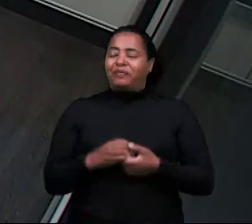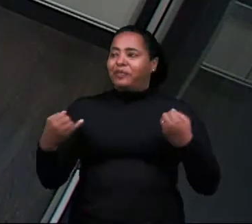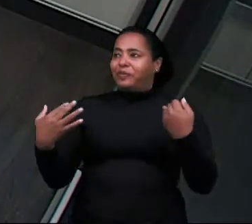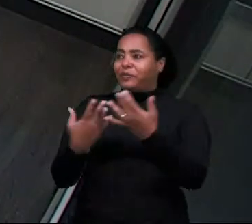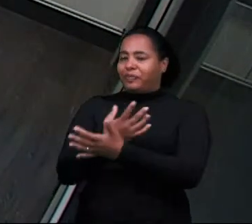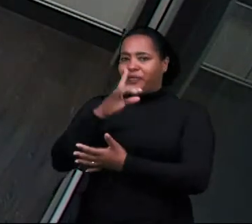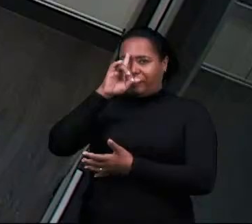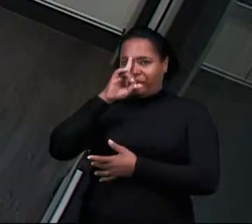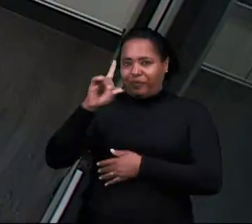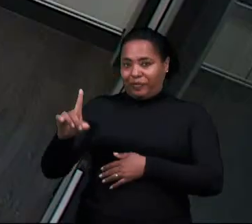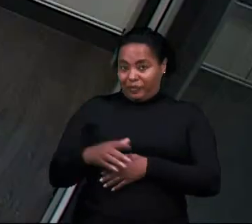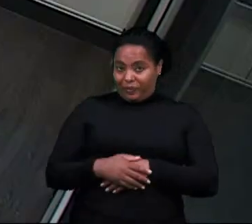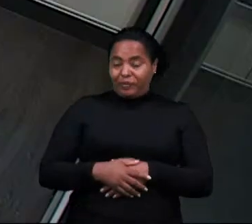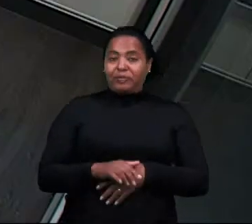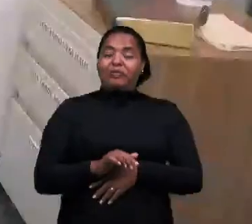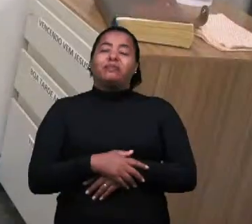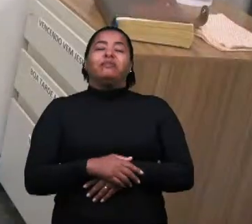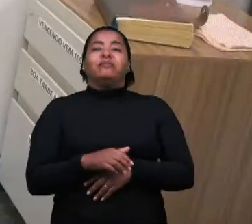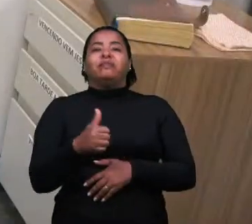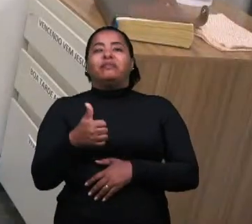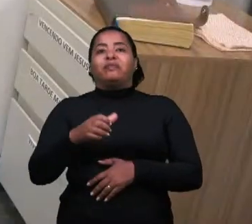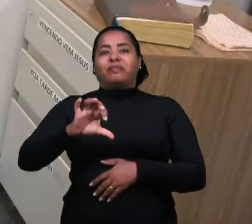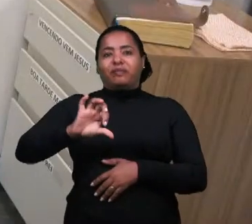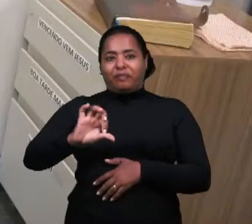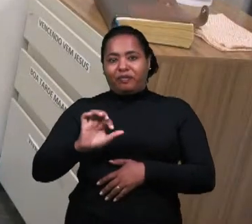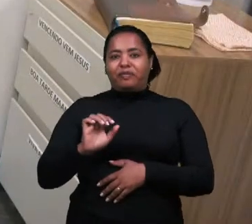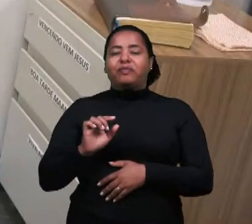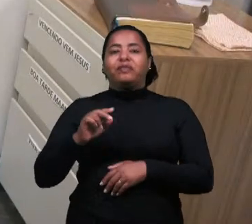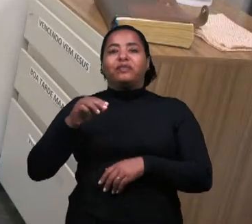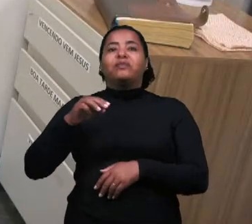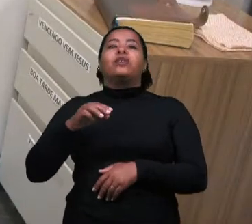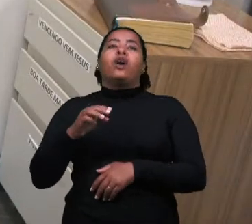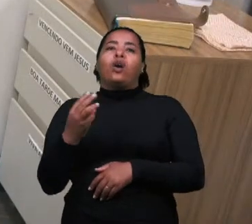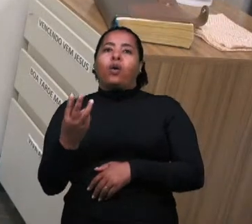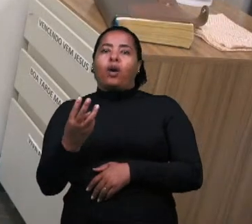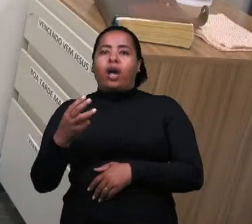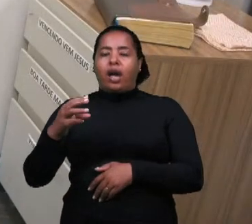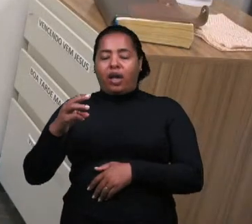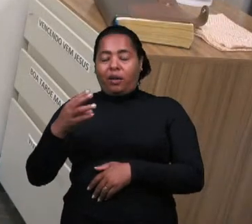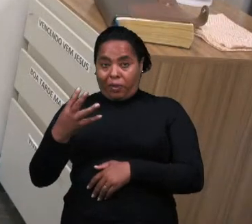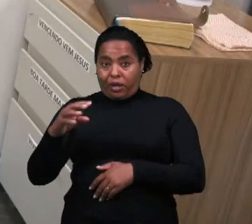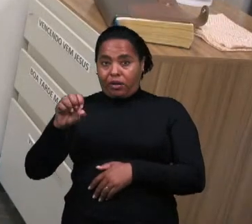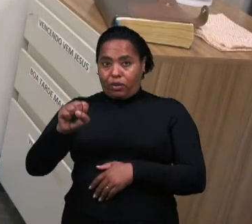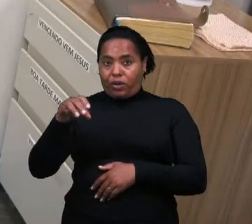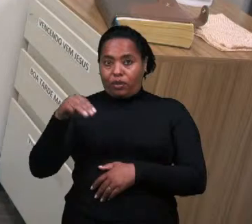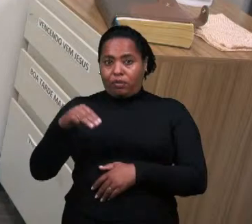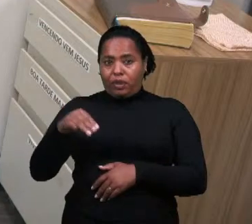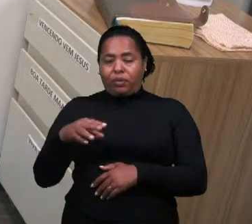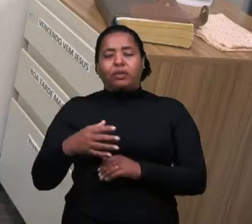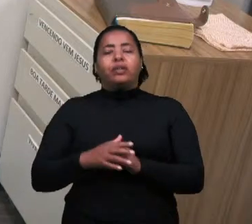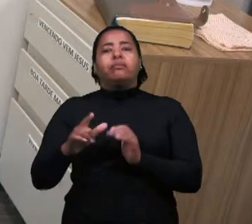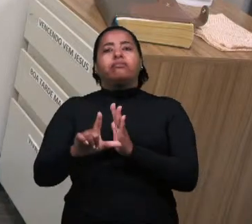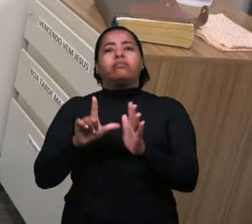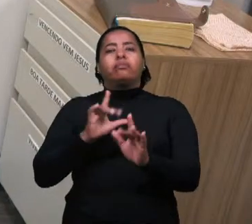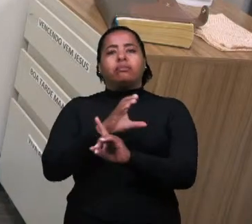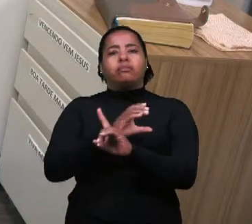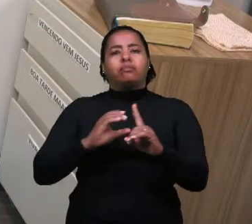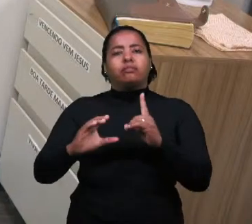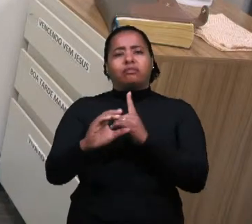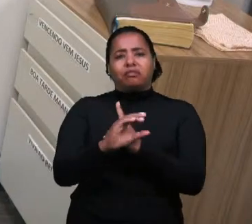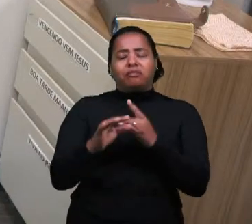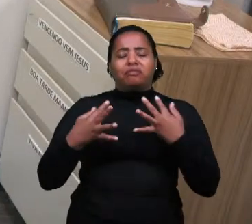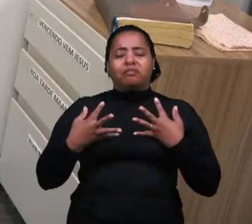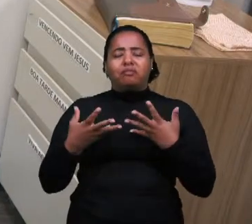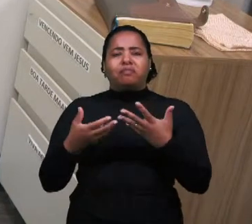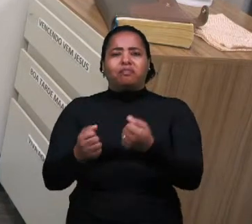19 horas mais 48 minutos, horário de Brasília, o tempo corre, né? O testemunho é maravilhoso, esse pré-culto. Pastor Forlan